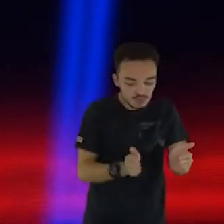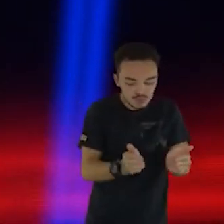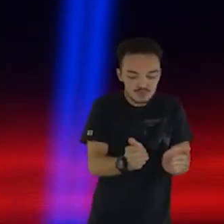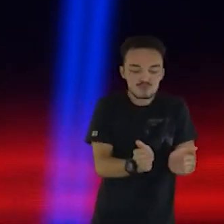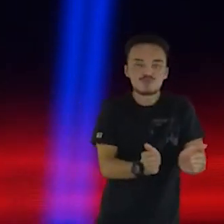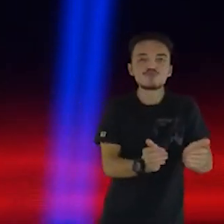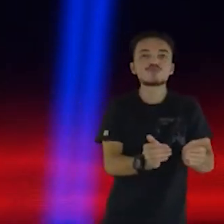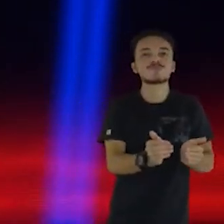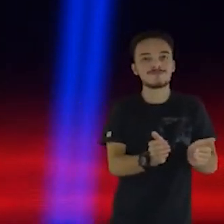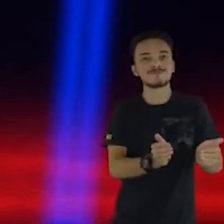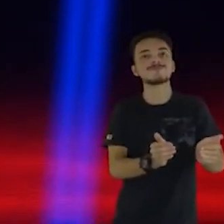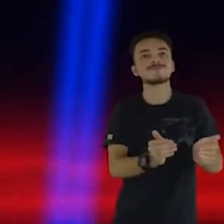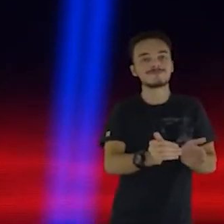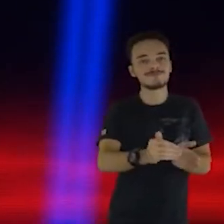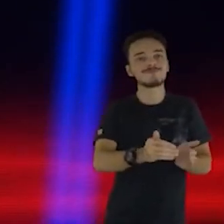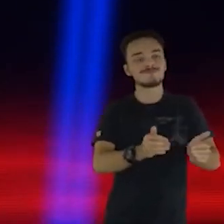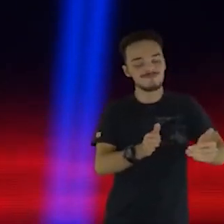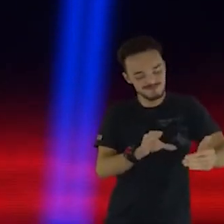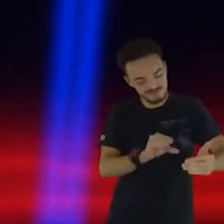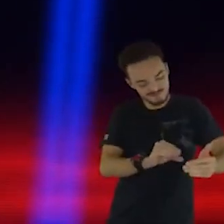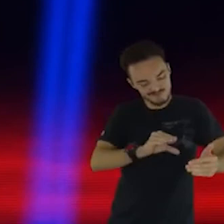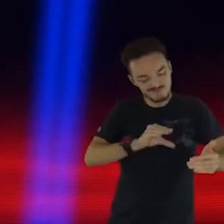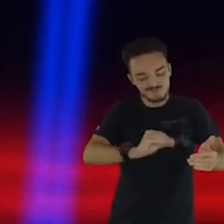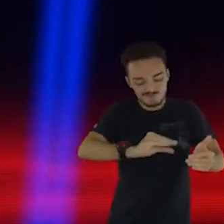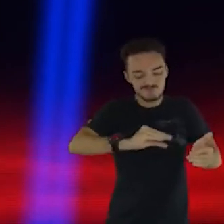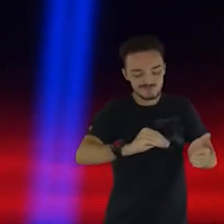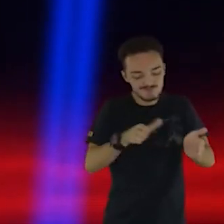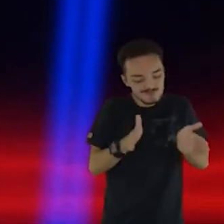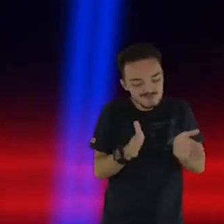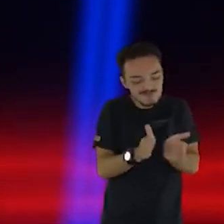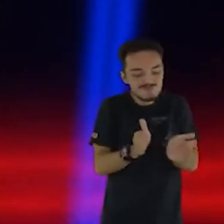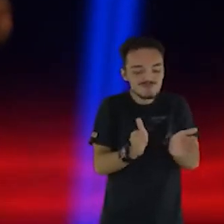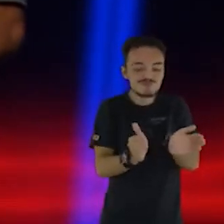novamente o pressionou, o tateou,